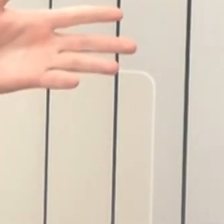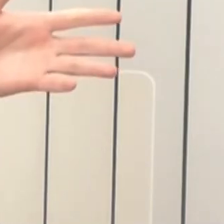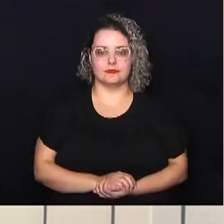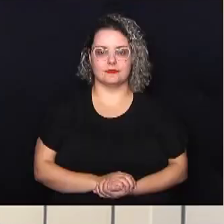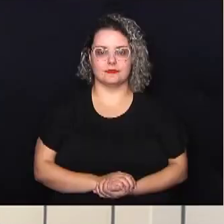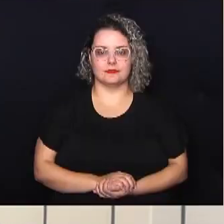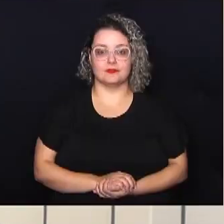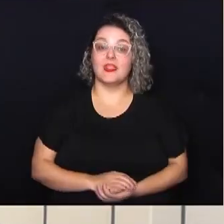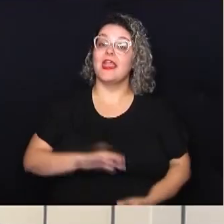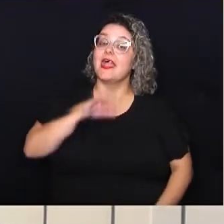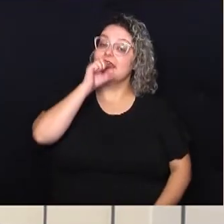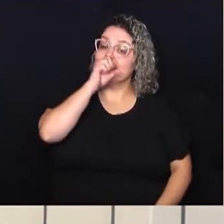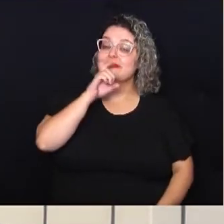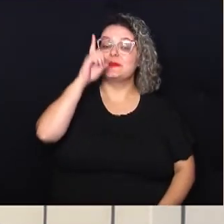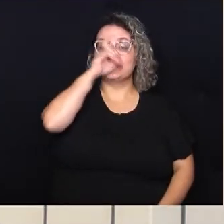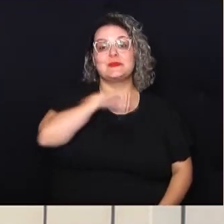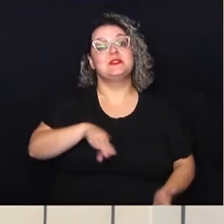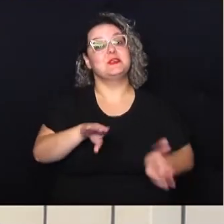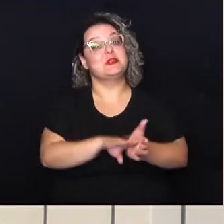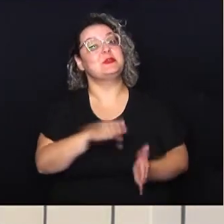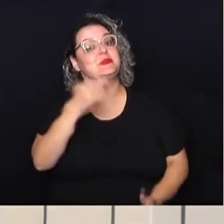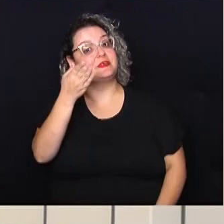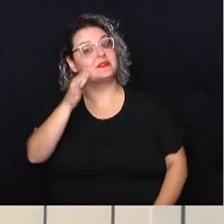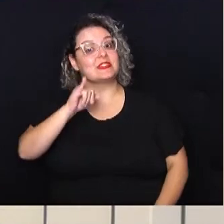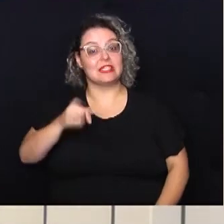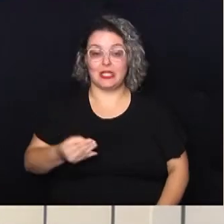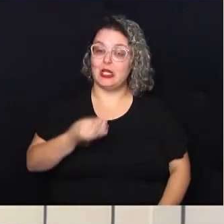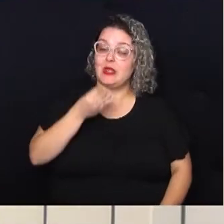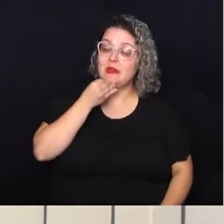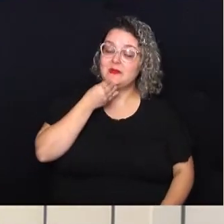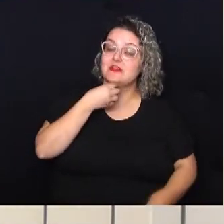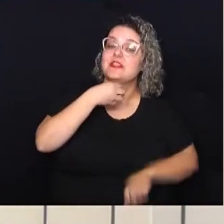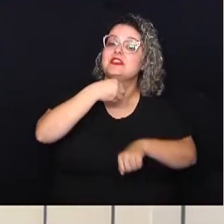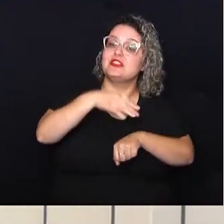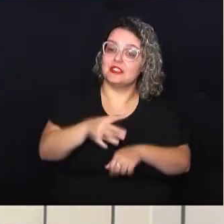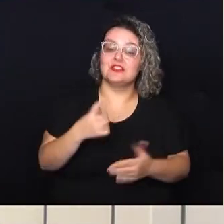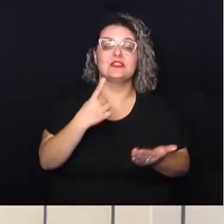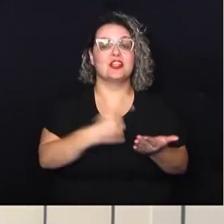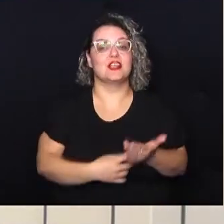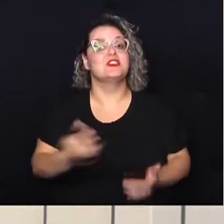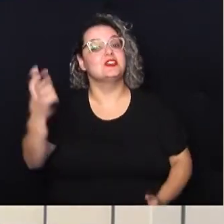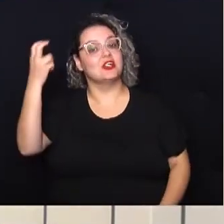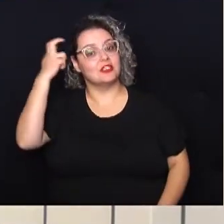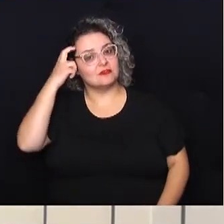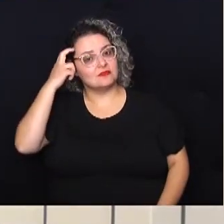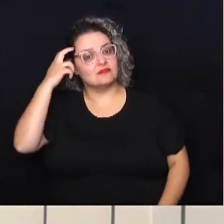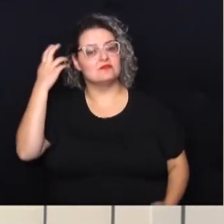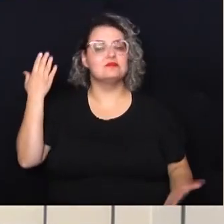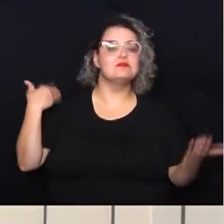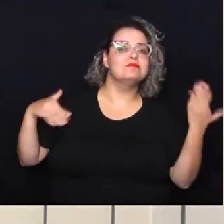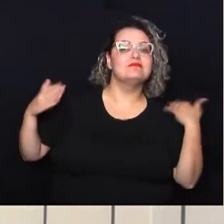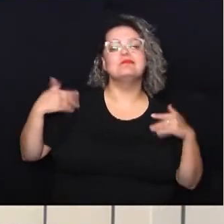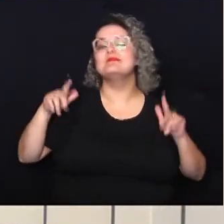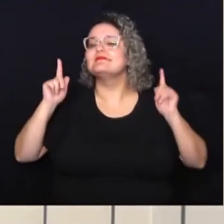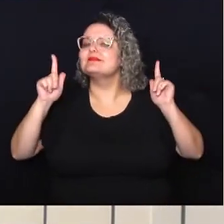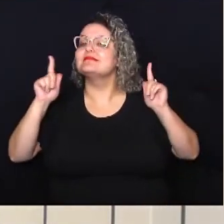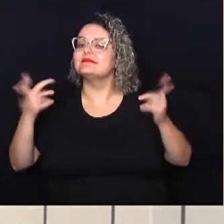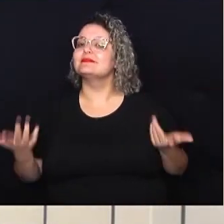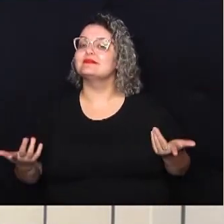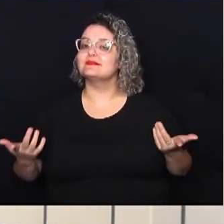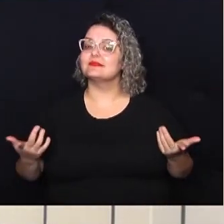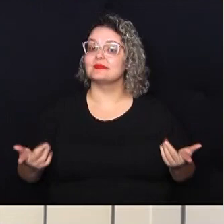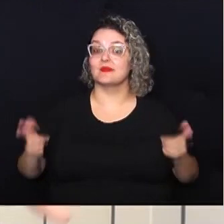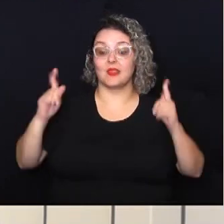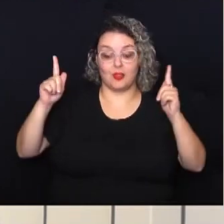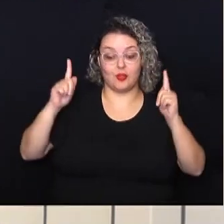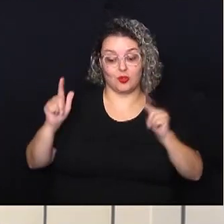Fim de semana chegando e para você aproveitar essas dicas da agenda cultural, sair, se divertir, curtir os